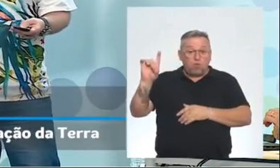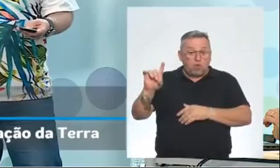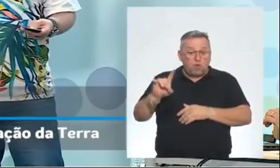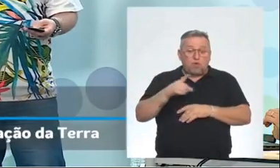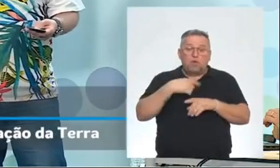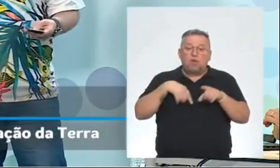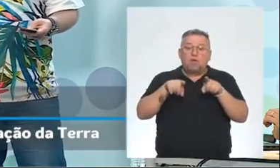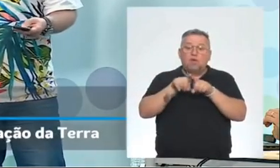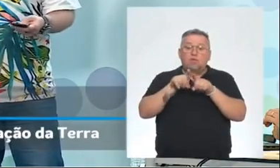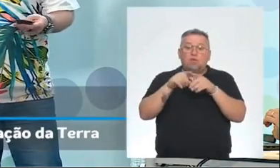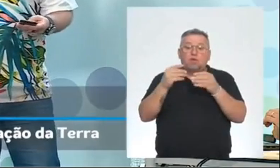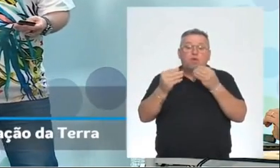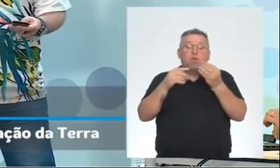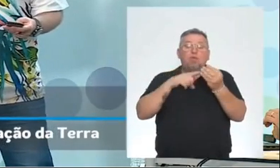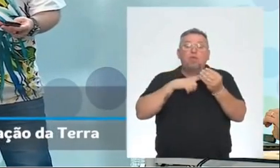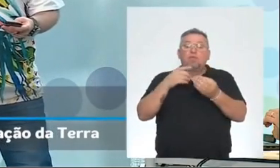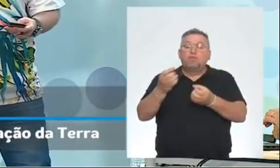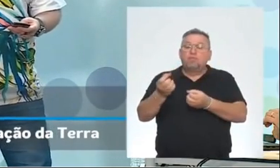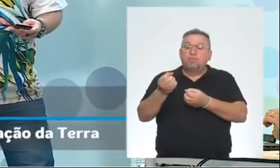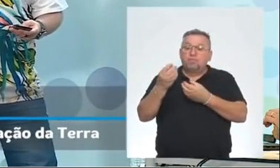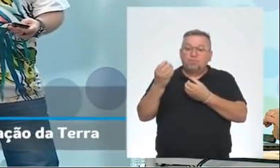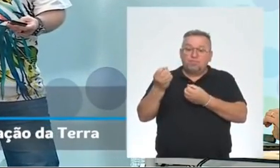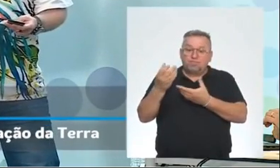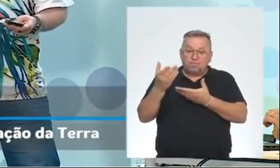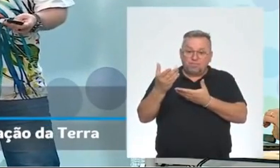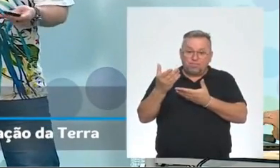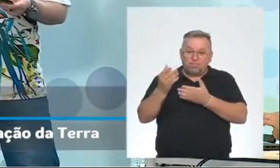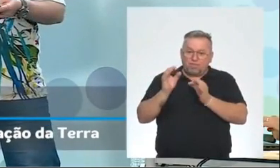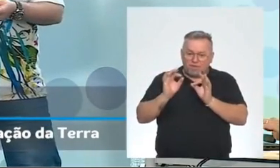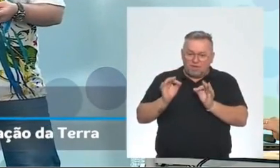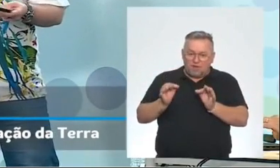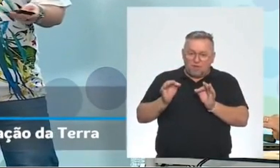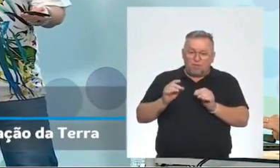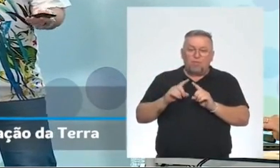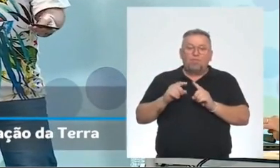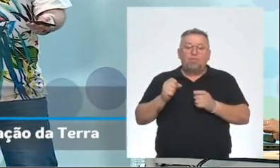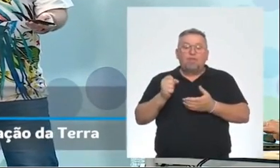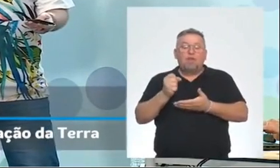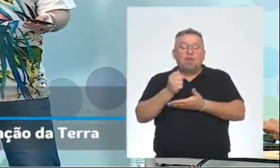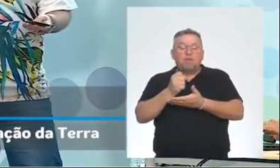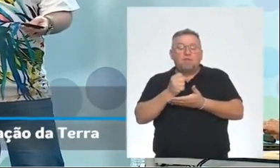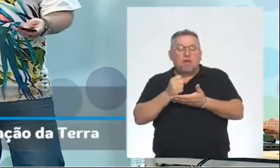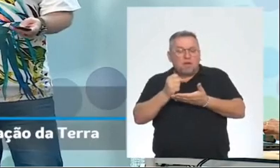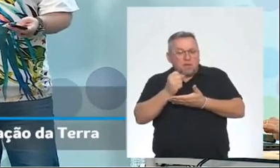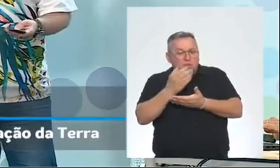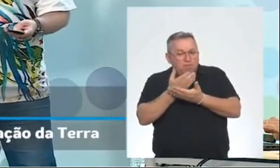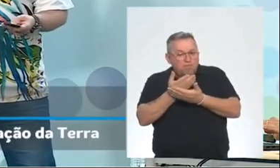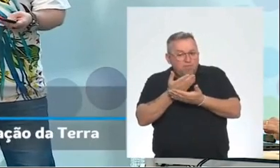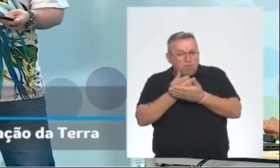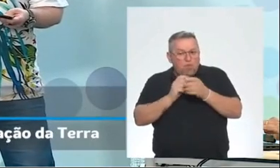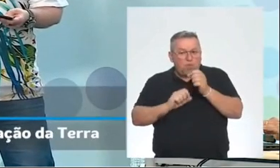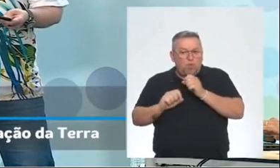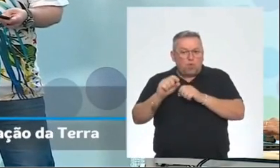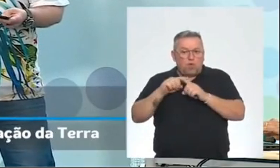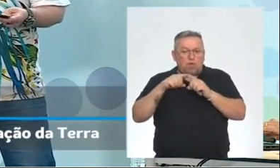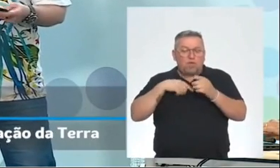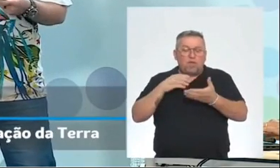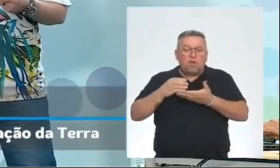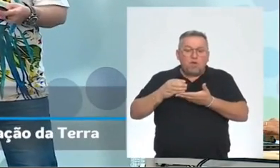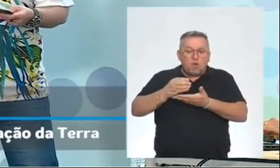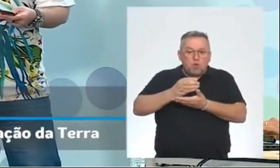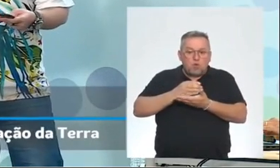da onde vêm essas informações, certo? Essa aula basicamente vai ser de topografia, tá? Porque é um